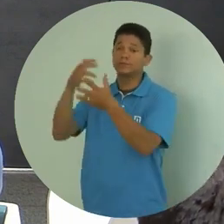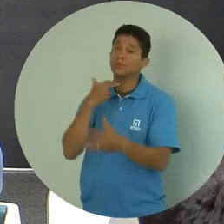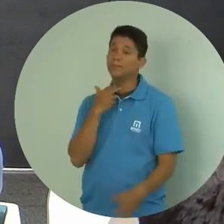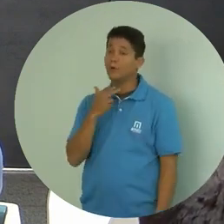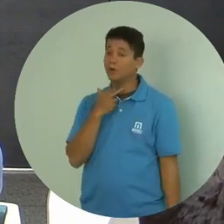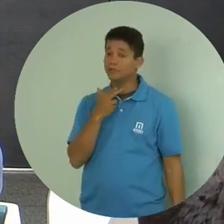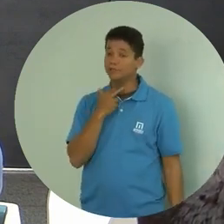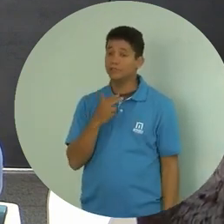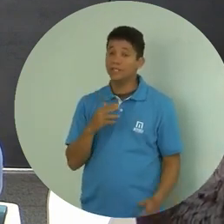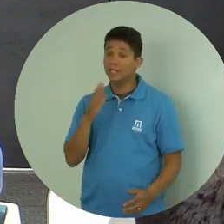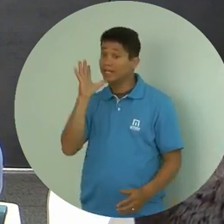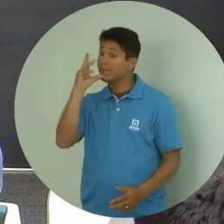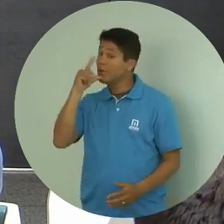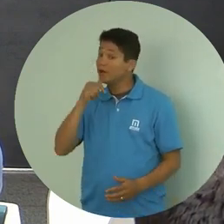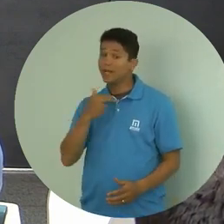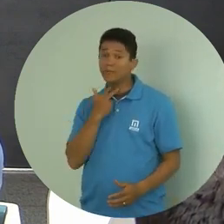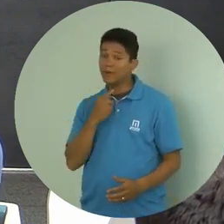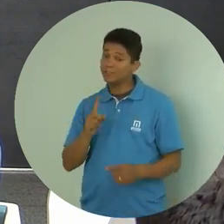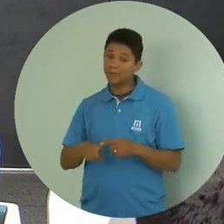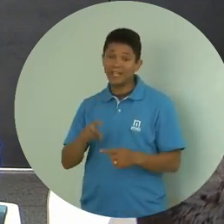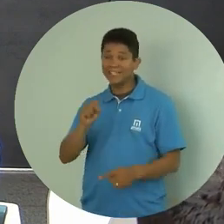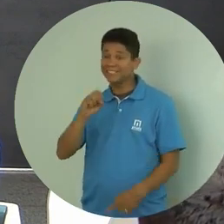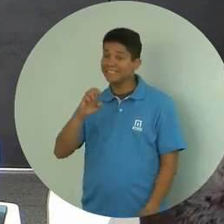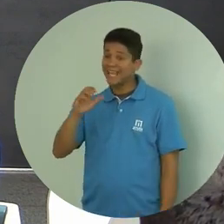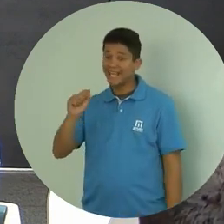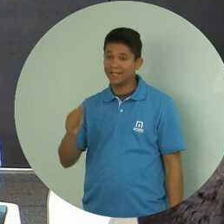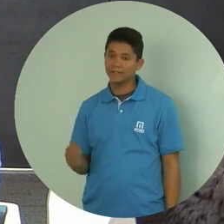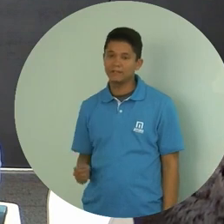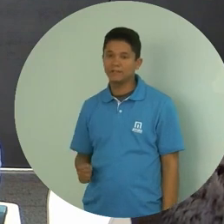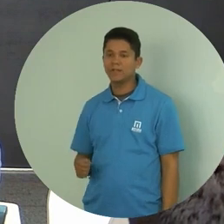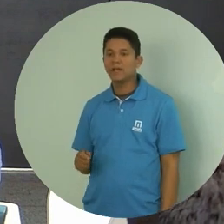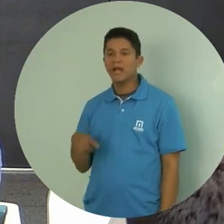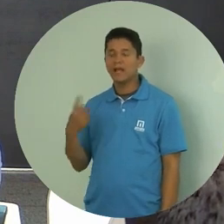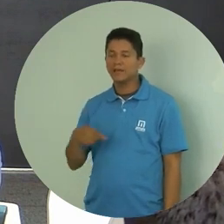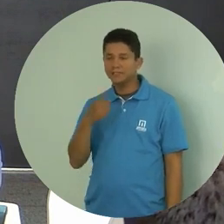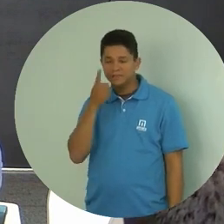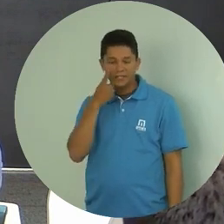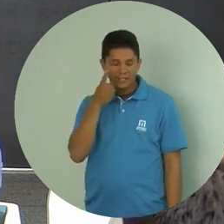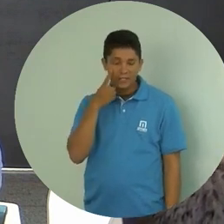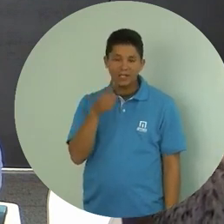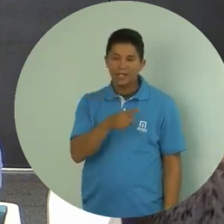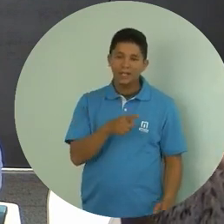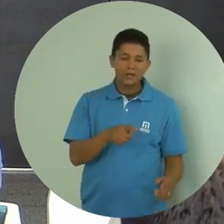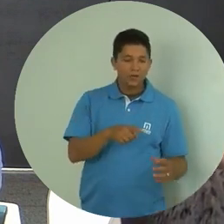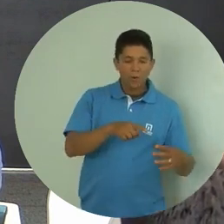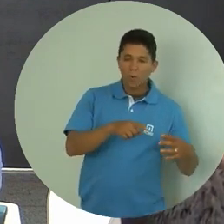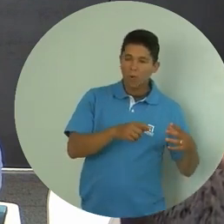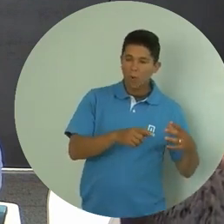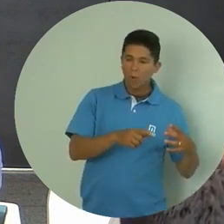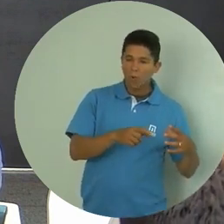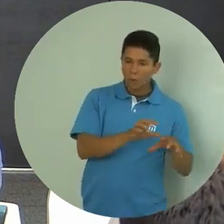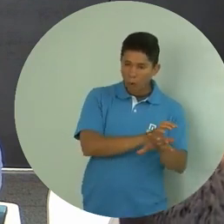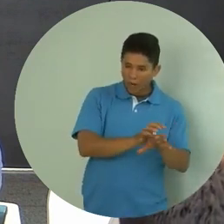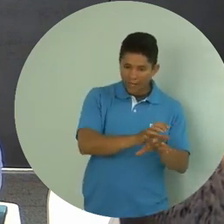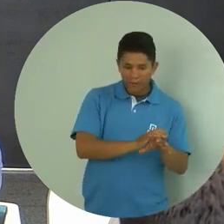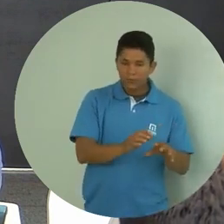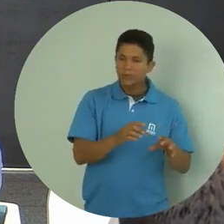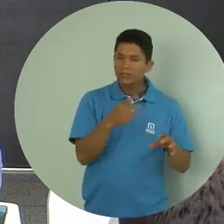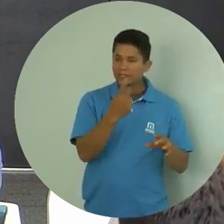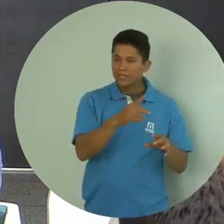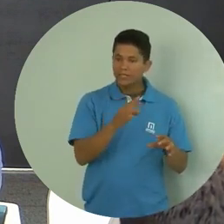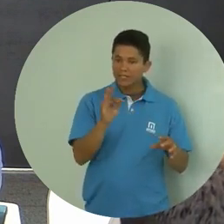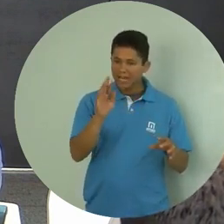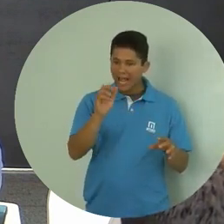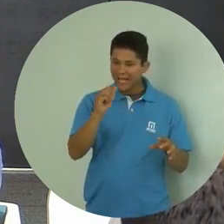ponto ali, a gente teve que ganhar intimidade com o traço, mas quando a gente ganhou intimidade, tinha assim, ó,